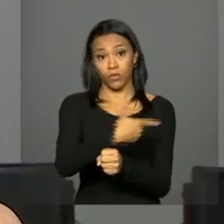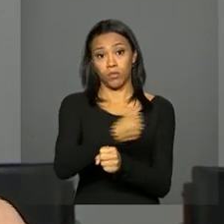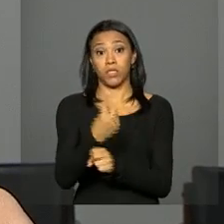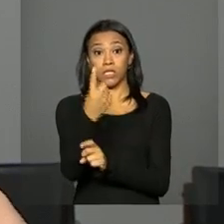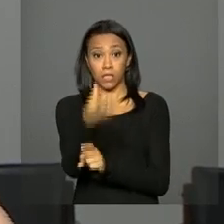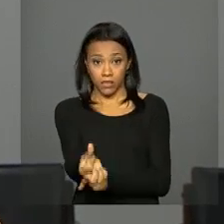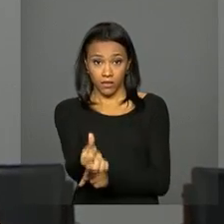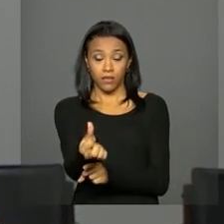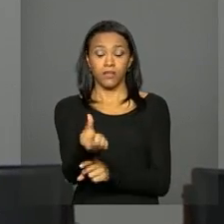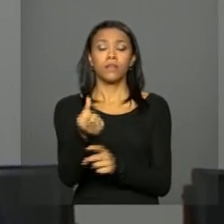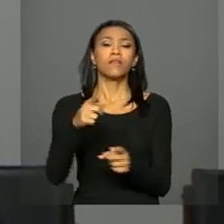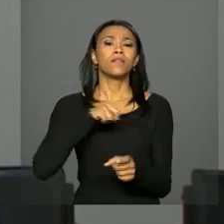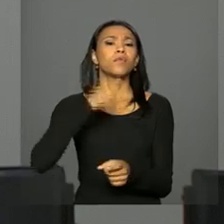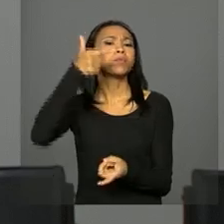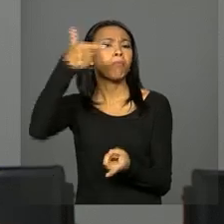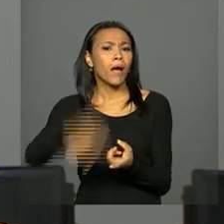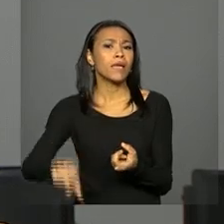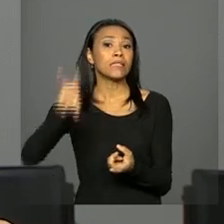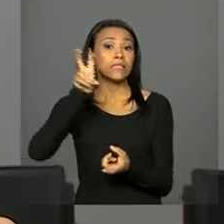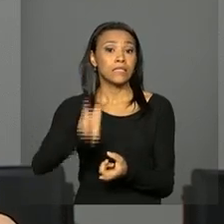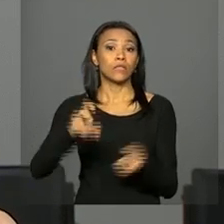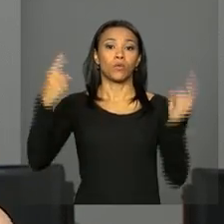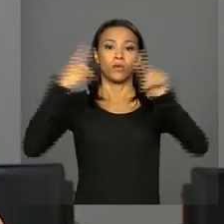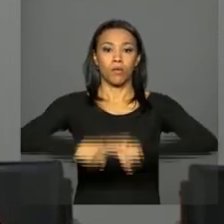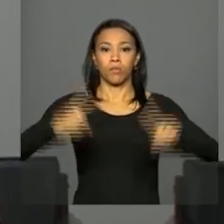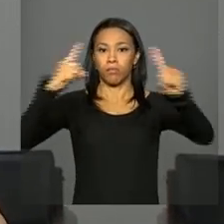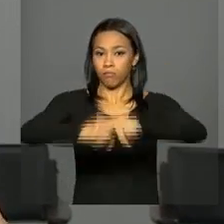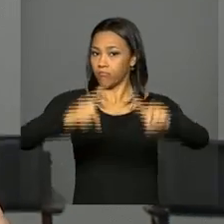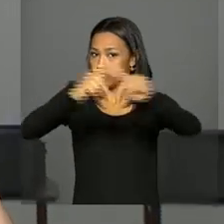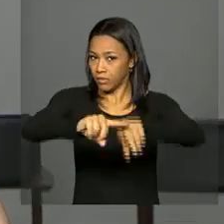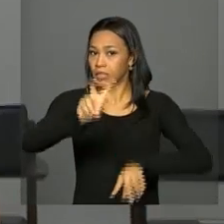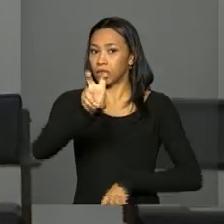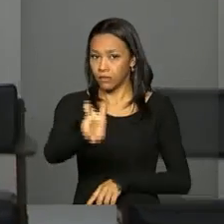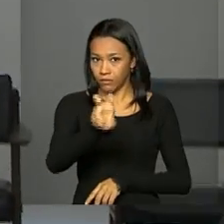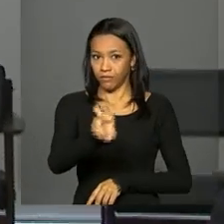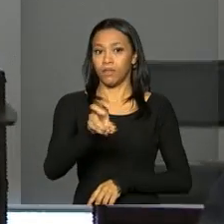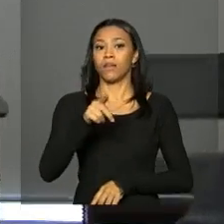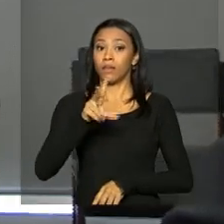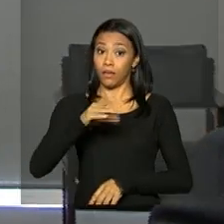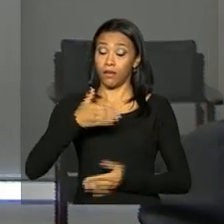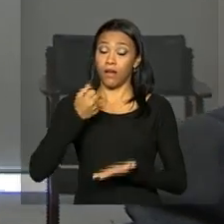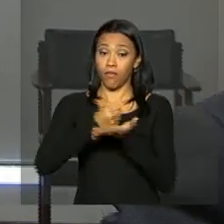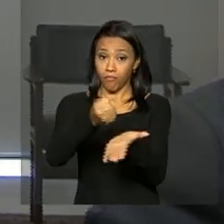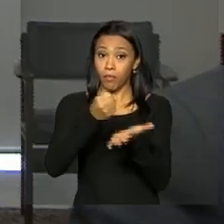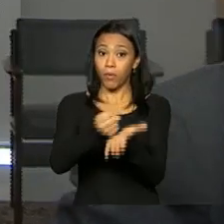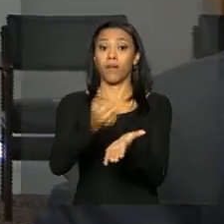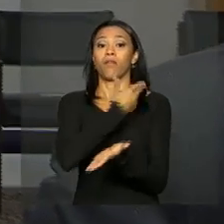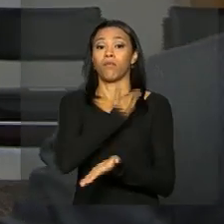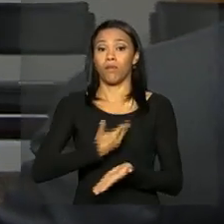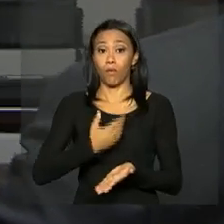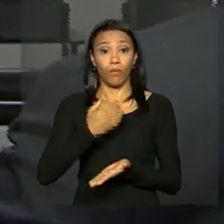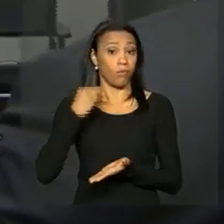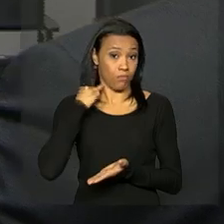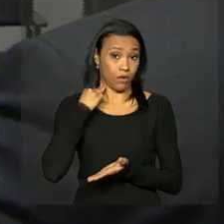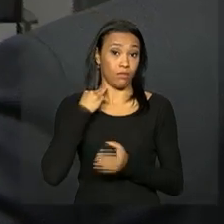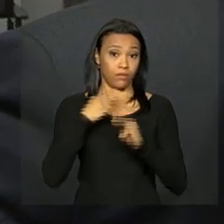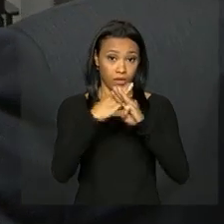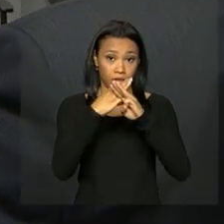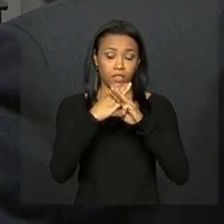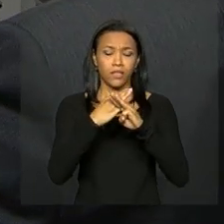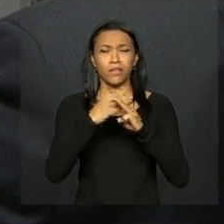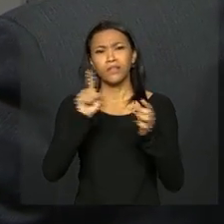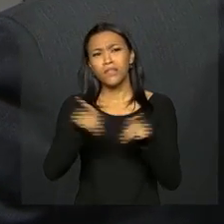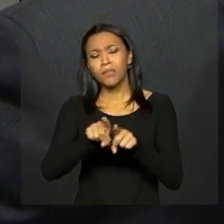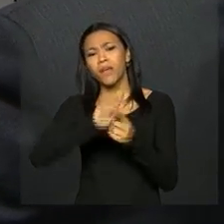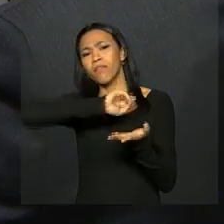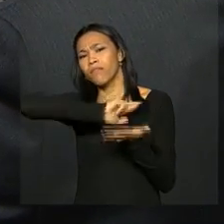2016. Temos também mais 5 campeonatos que a Caixa estará patrocinando durante o ano, além de vários